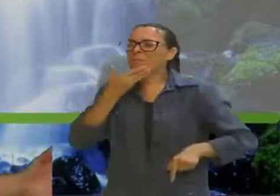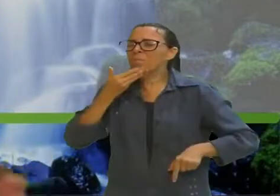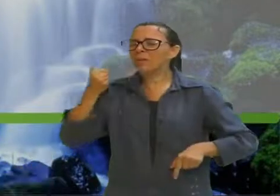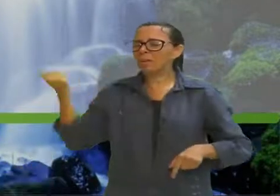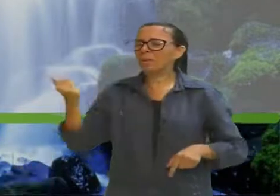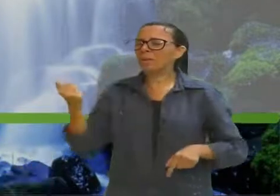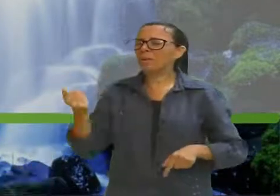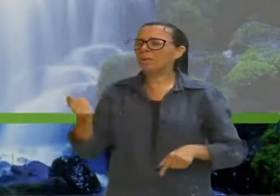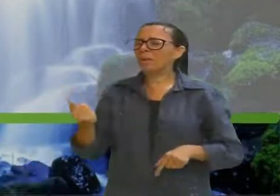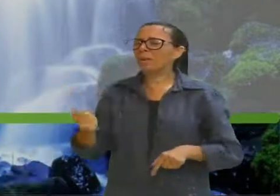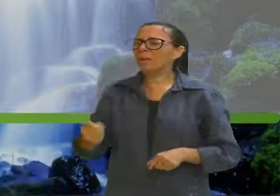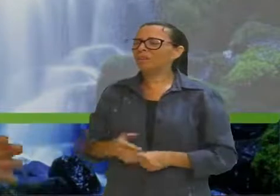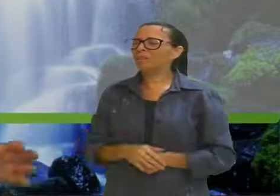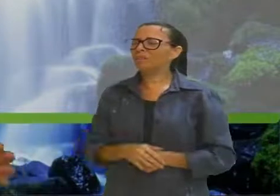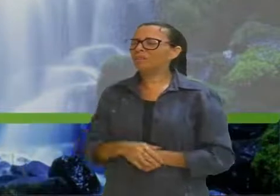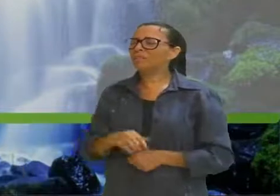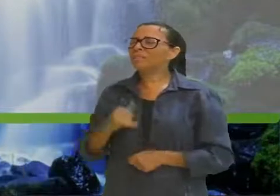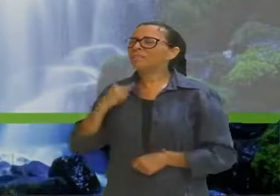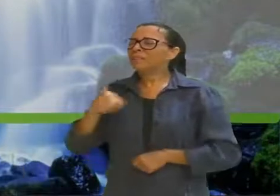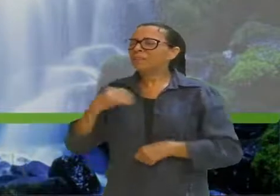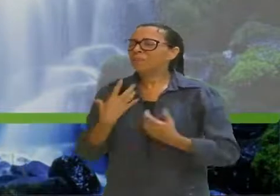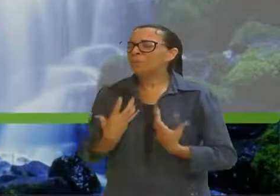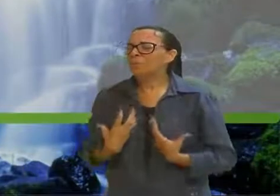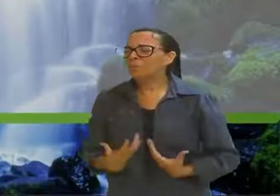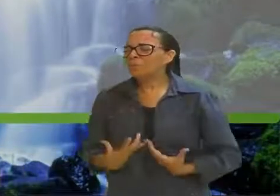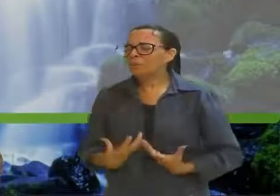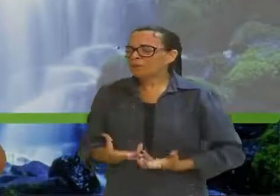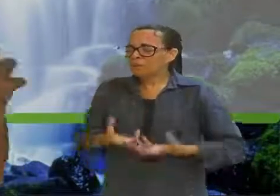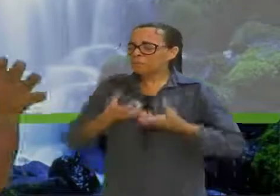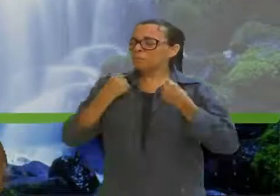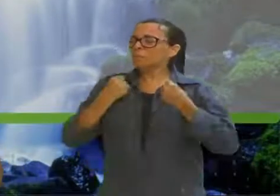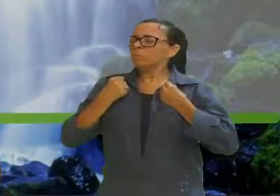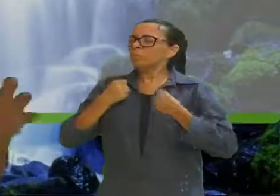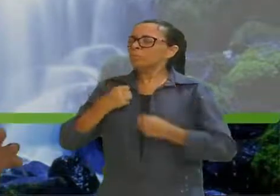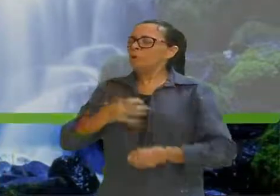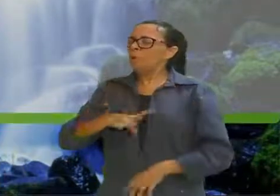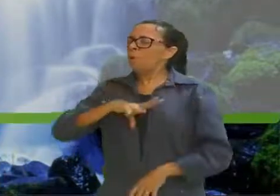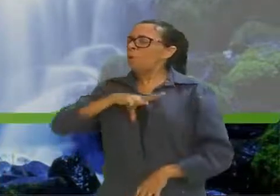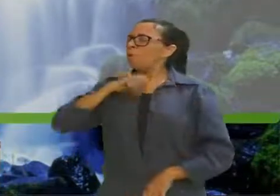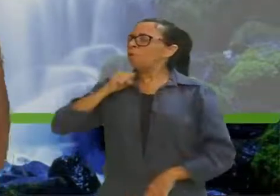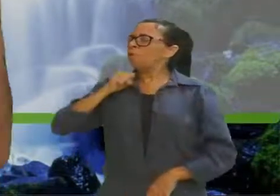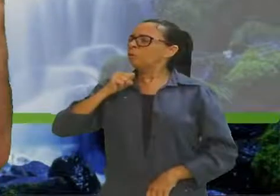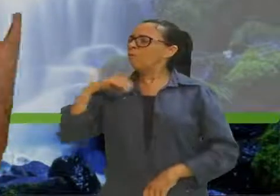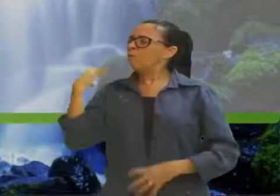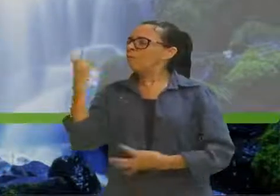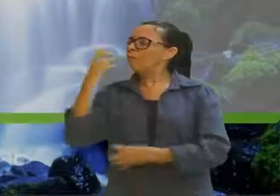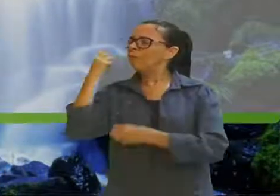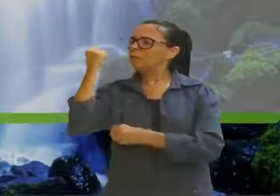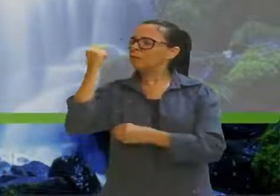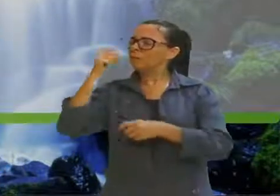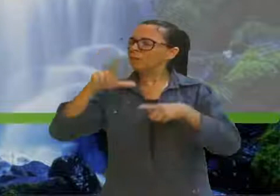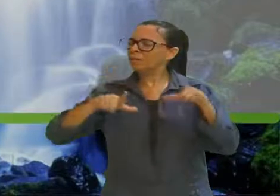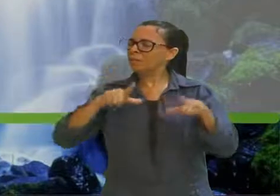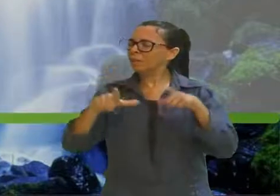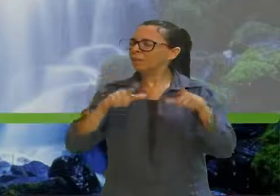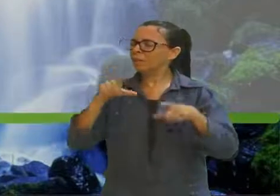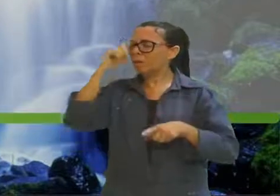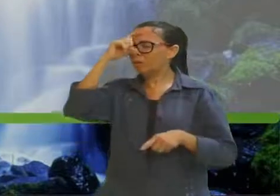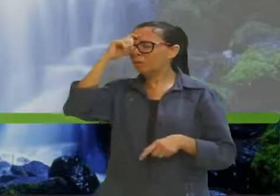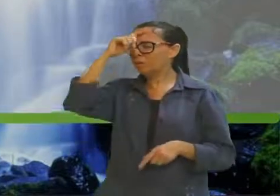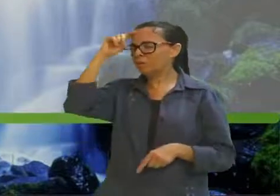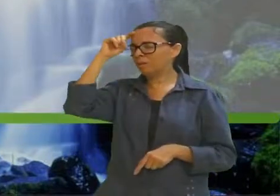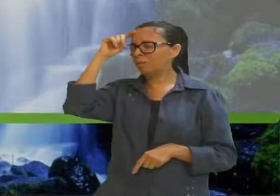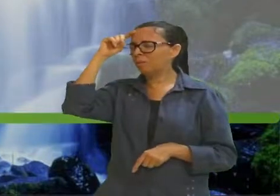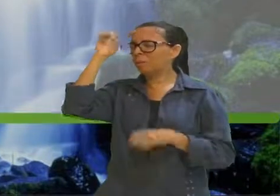vírus, Senhor, não só em Catanduva, mas no estado de São Paulo, no Brasil e no mundo, Pai. Se assim for da tua vontade, ó Deus, nós te